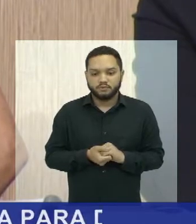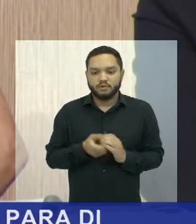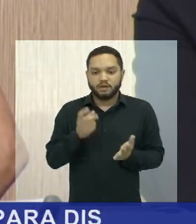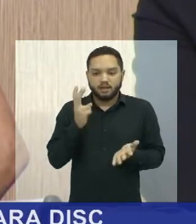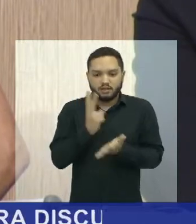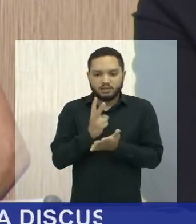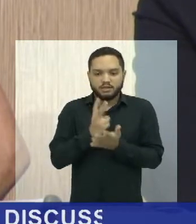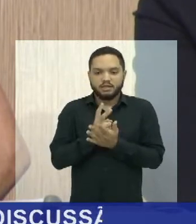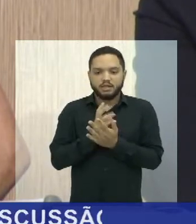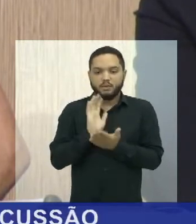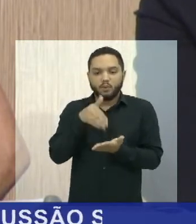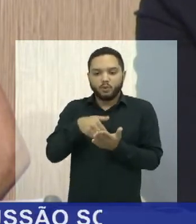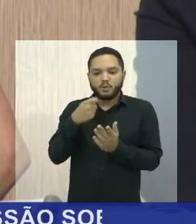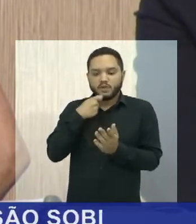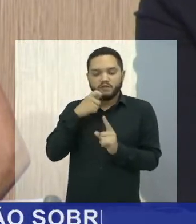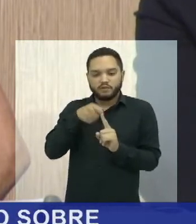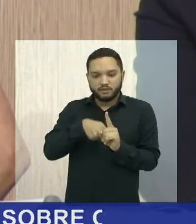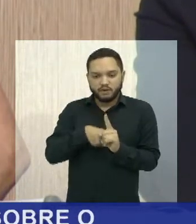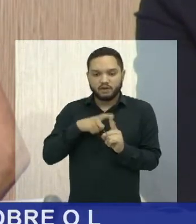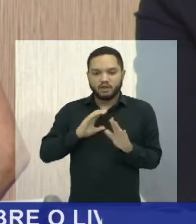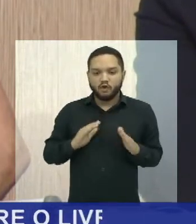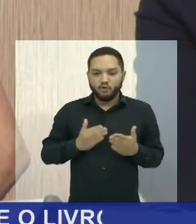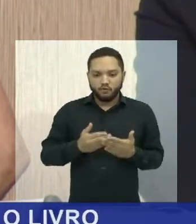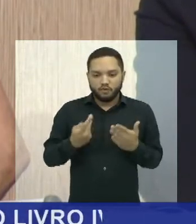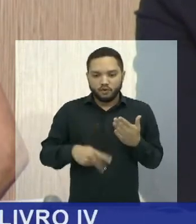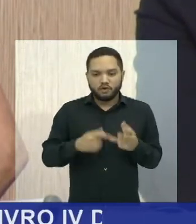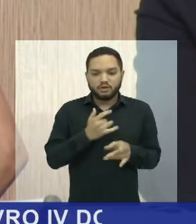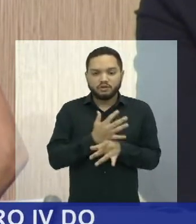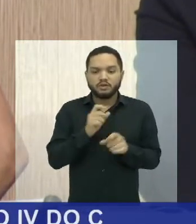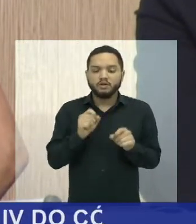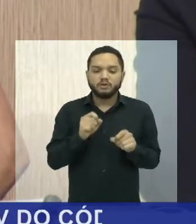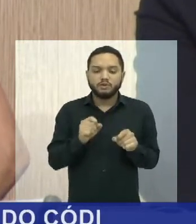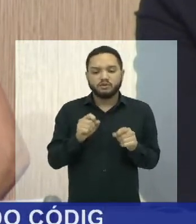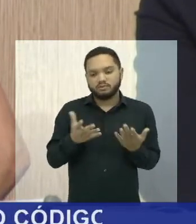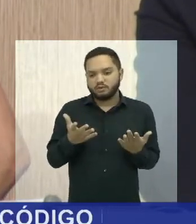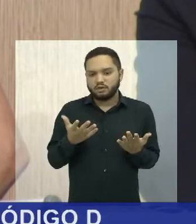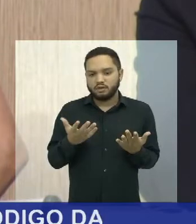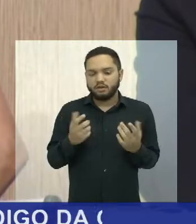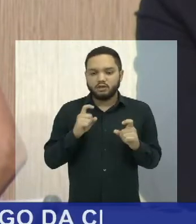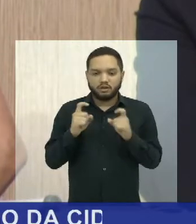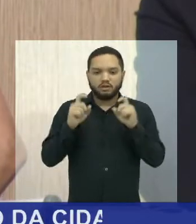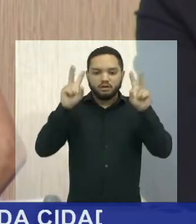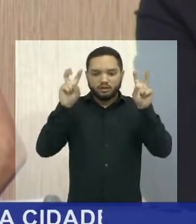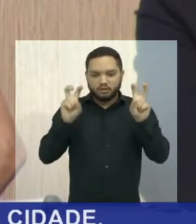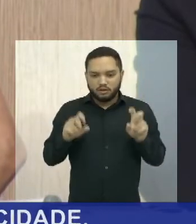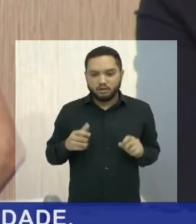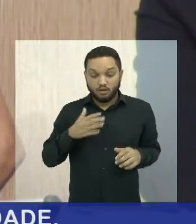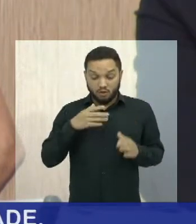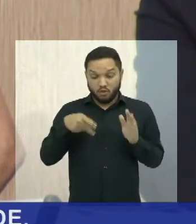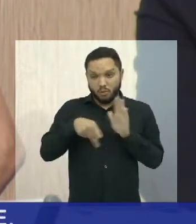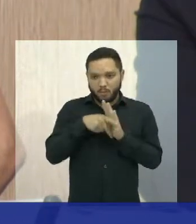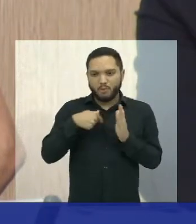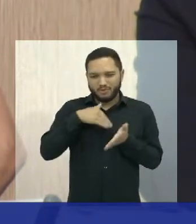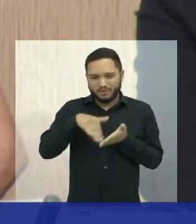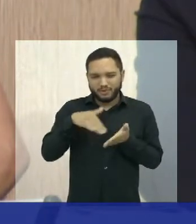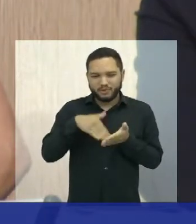sexta-feira do mês nós temos o Fórum da Cidade, para discutir assuntos diversos. É lá no nosso auditório, última sexta-feira do mês,